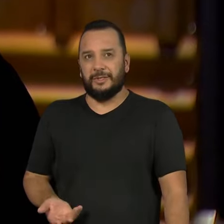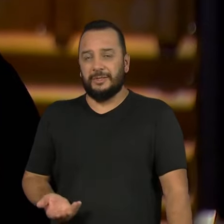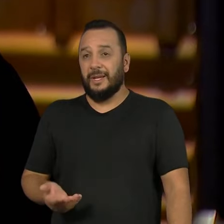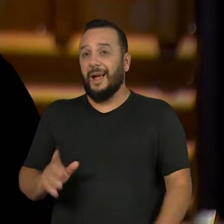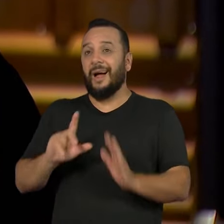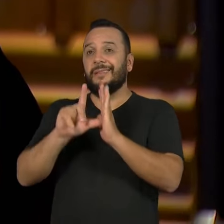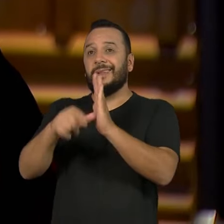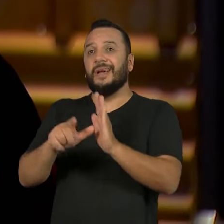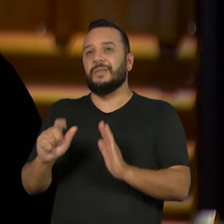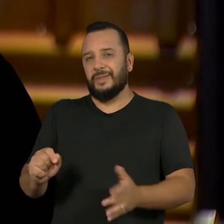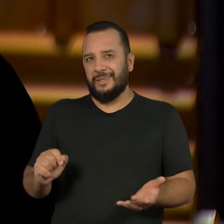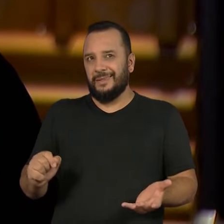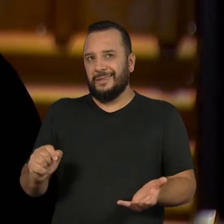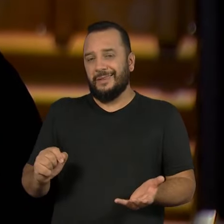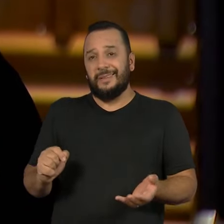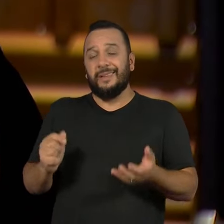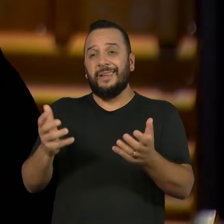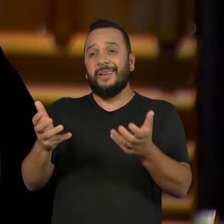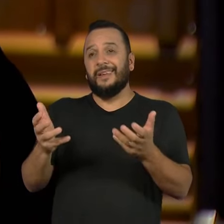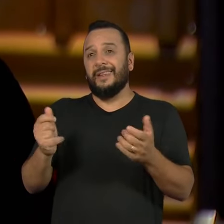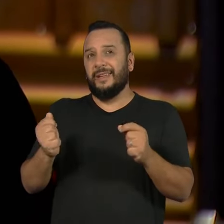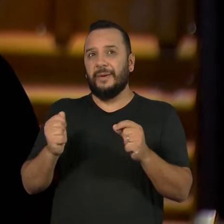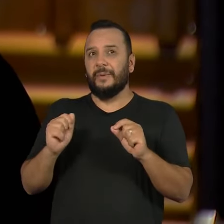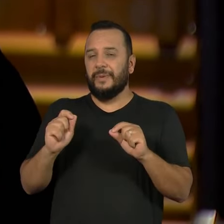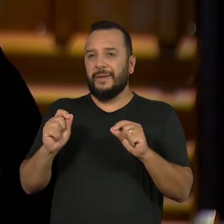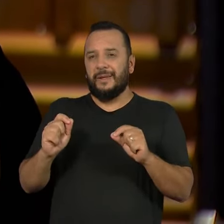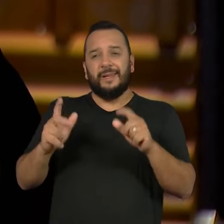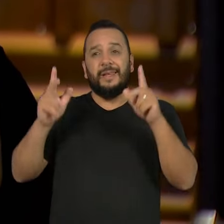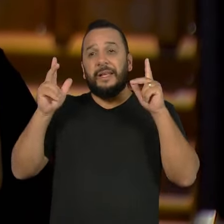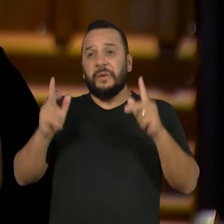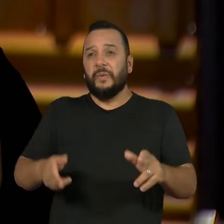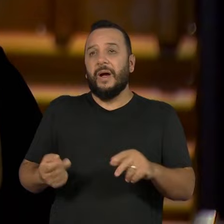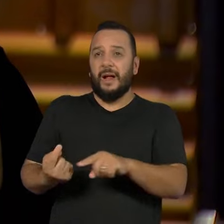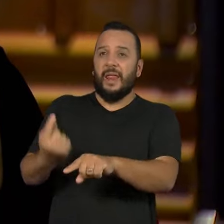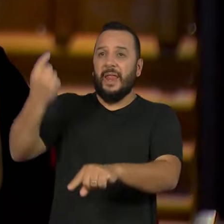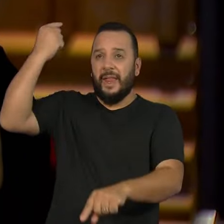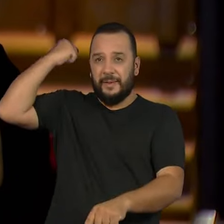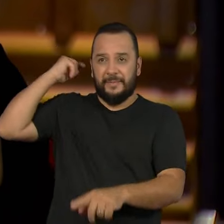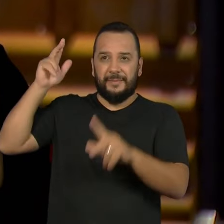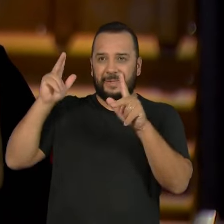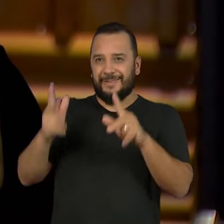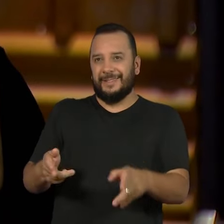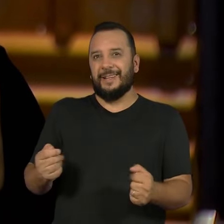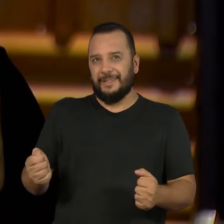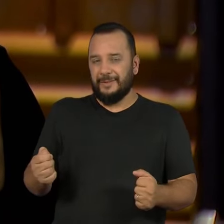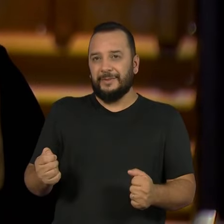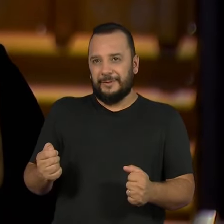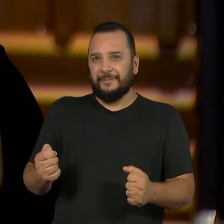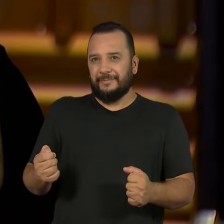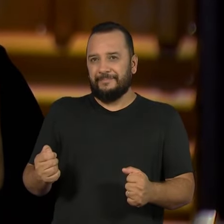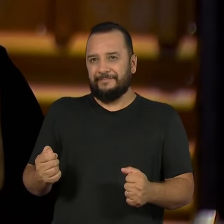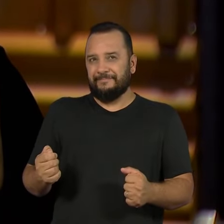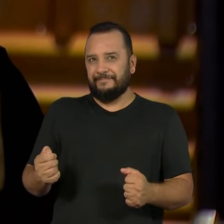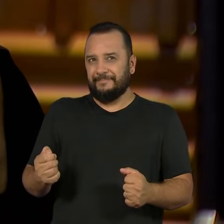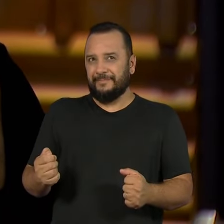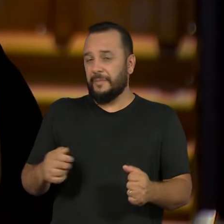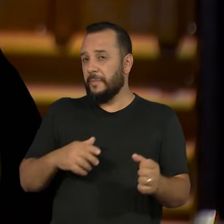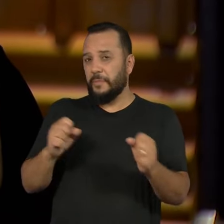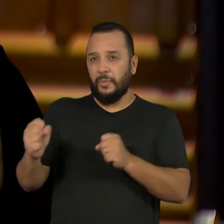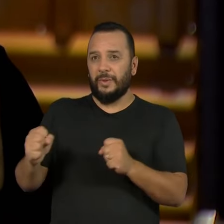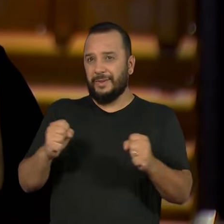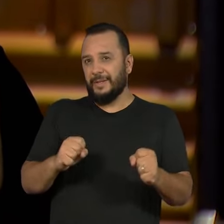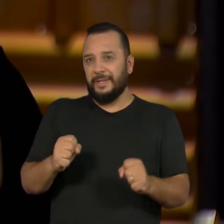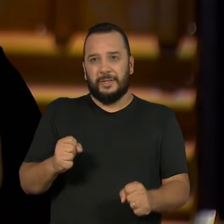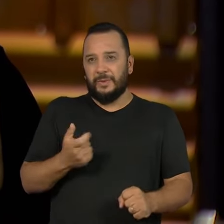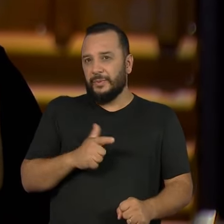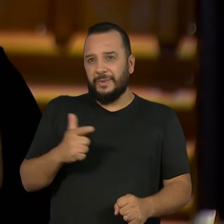eh em querer em querer reproduzir o a a a foto do passado né Essa foto anterior onde esse poder não era